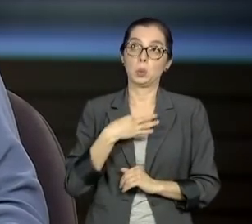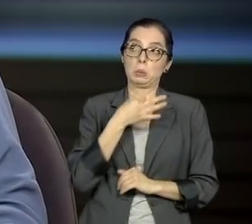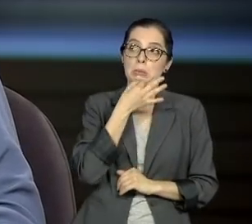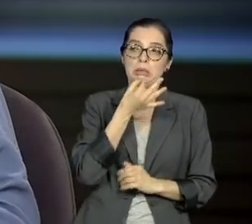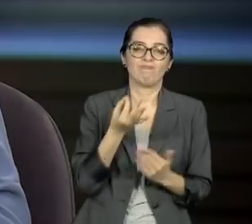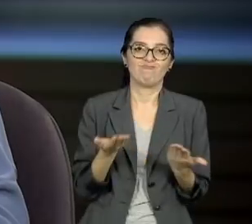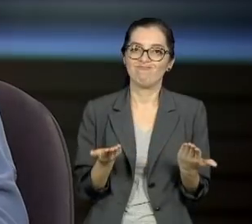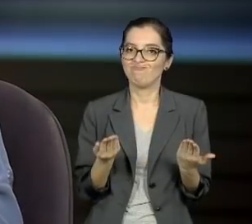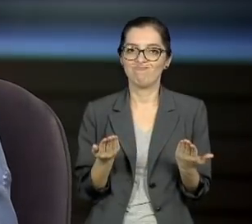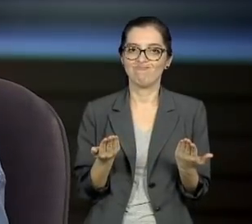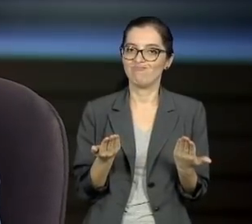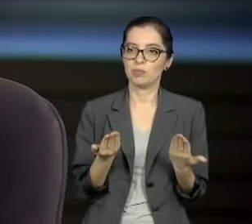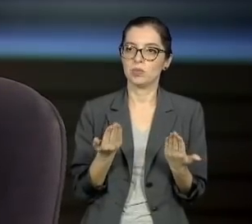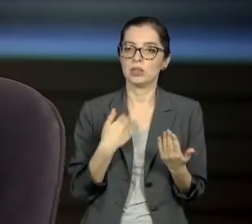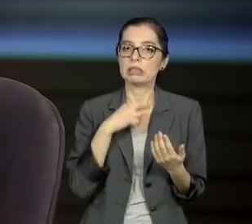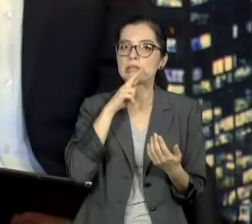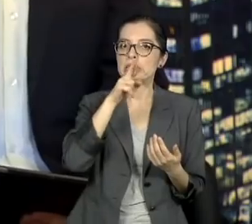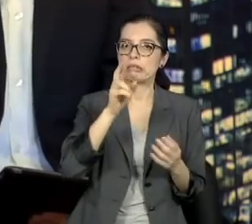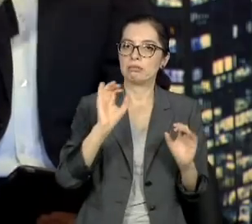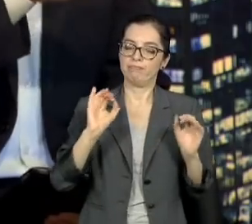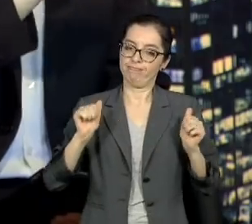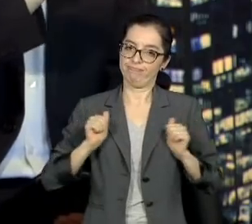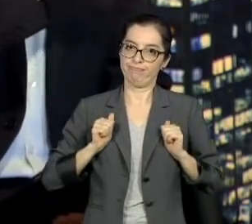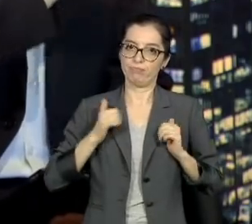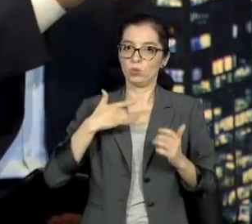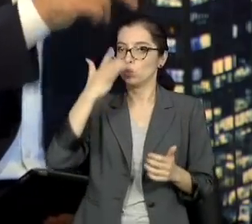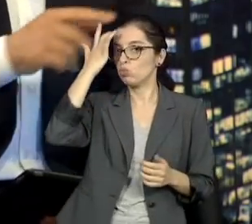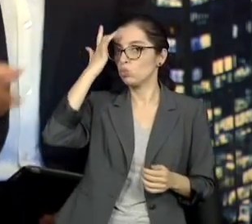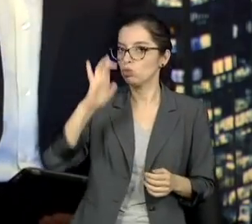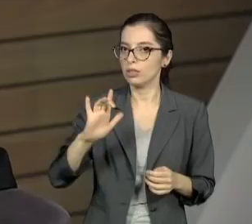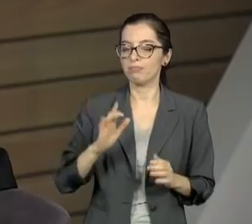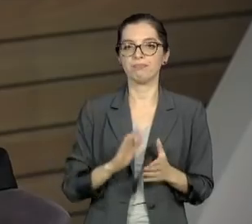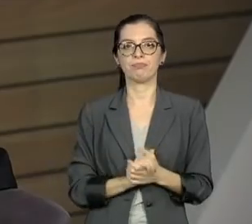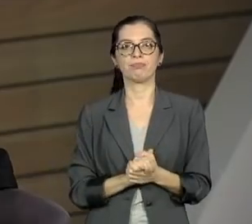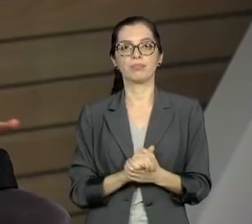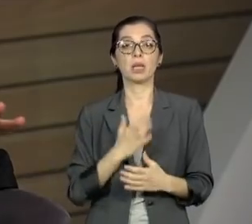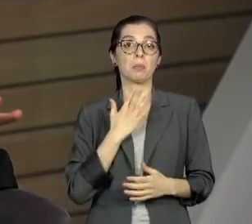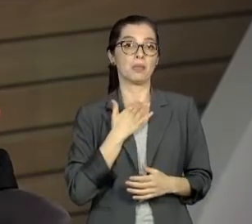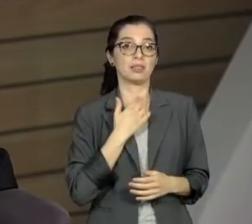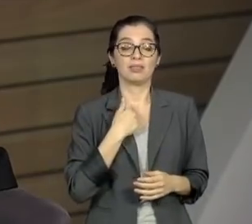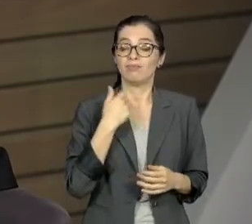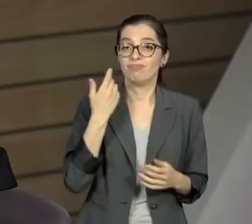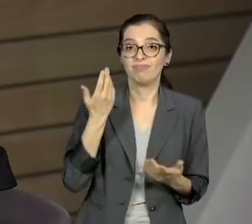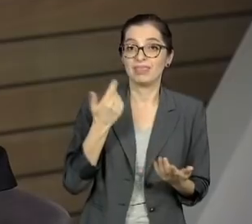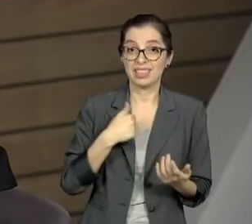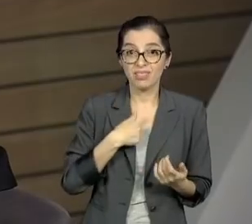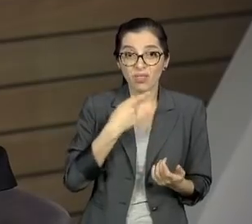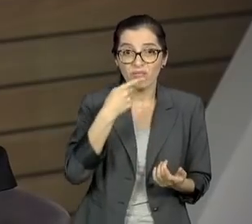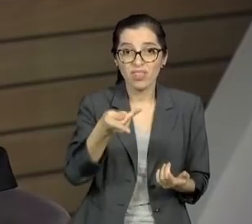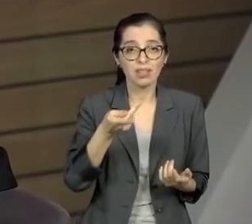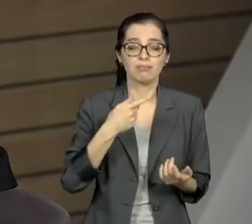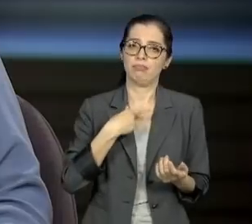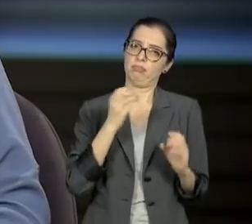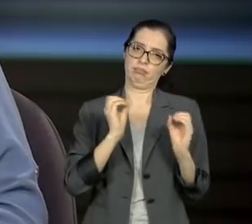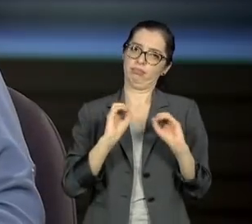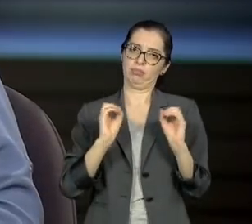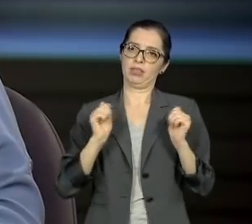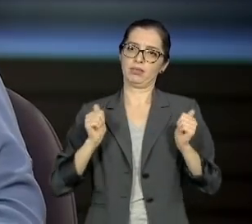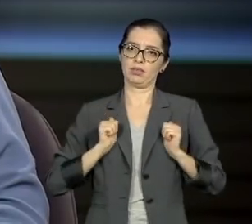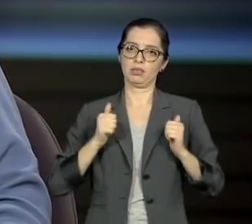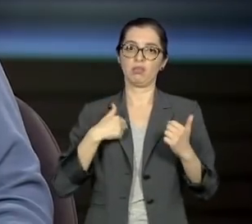eu não posso me manifestar. Não é um desejo, é só uma intuição. Trump ou Biden? Eu não me arrisco de jeito nenhum. Eu não quero virar meme,